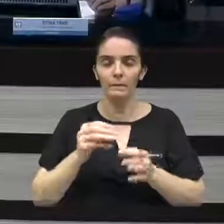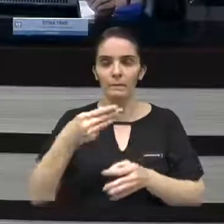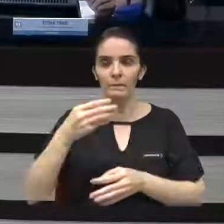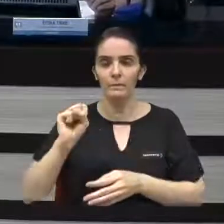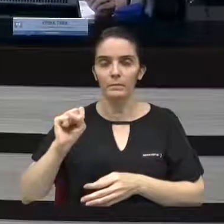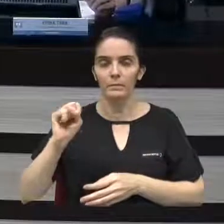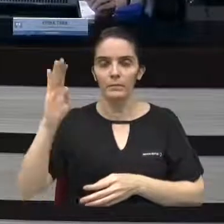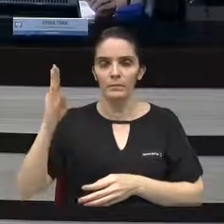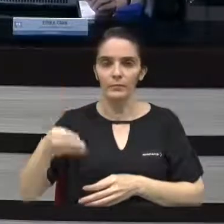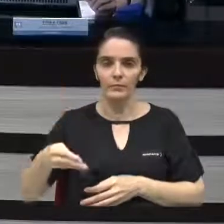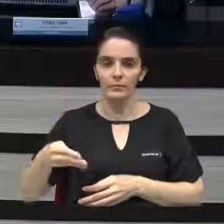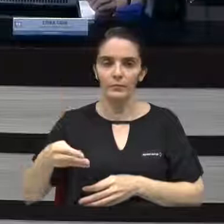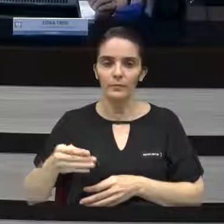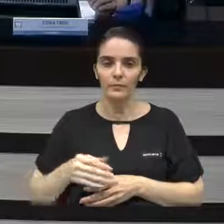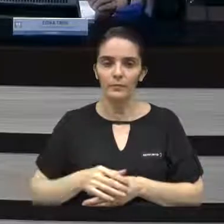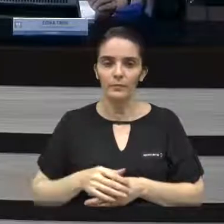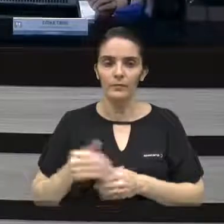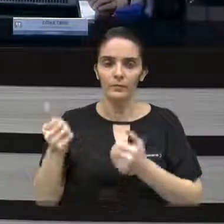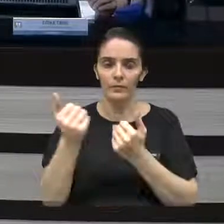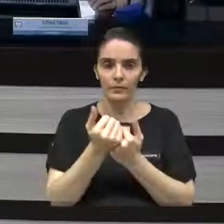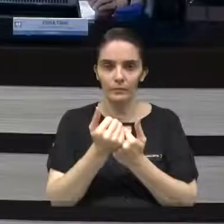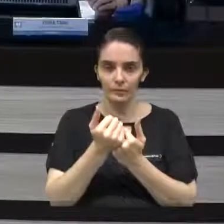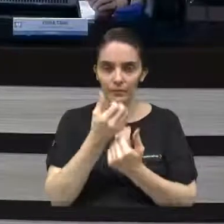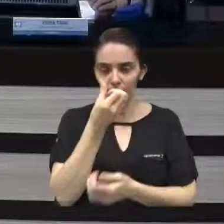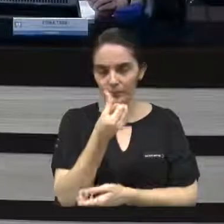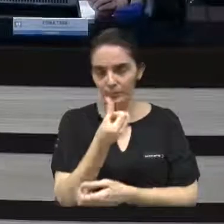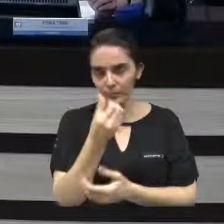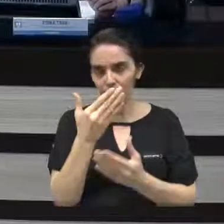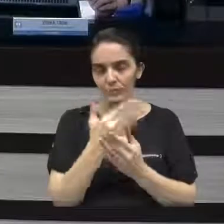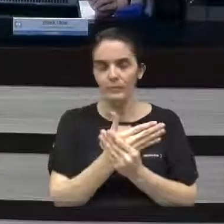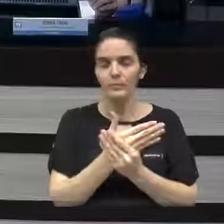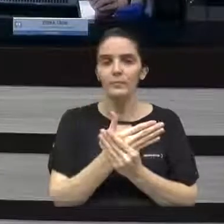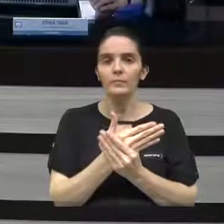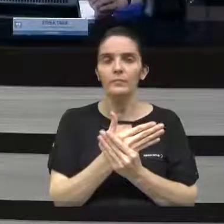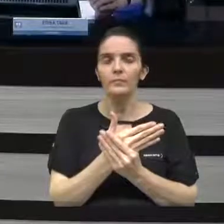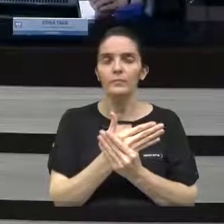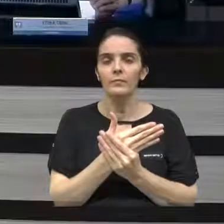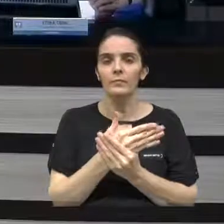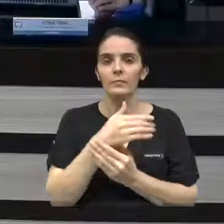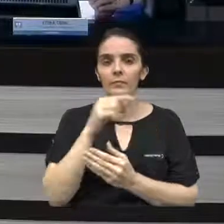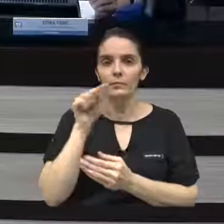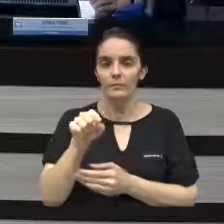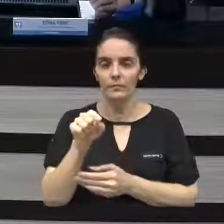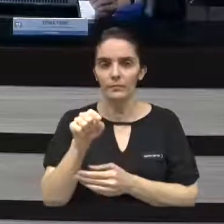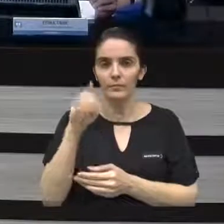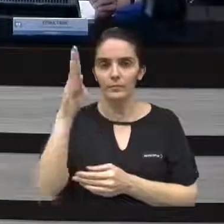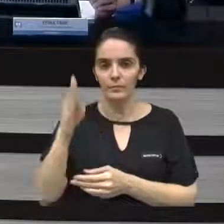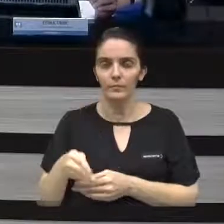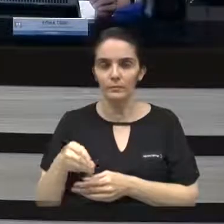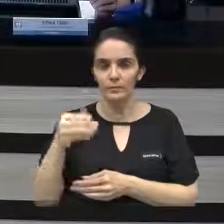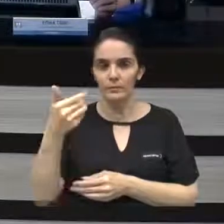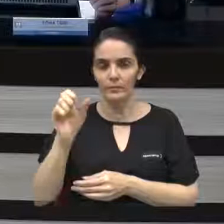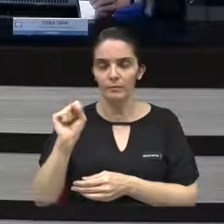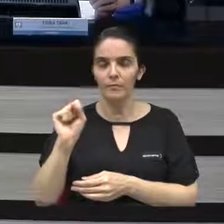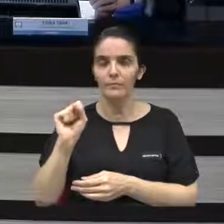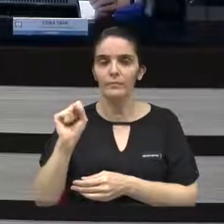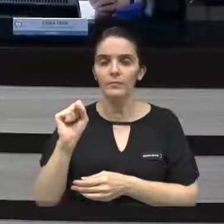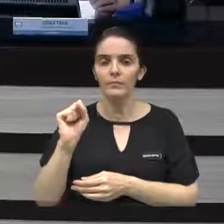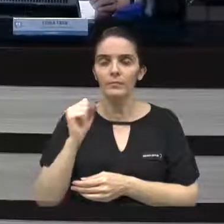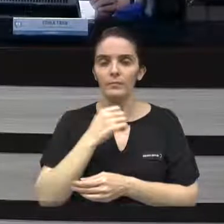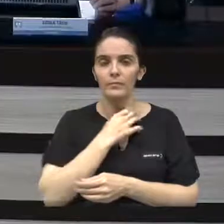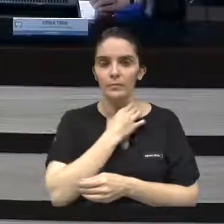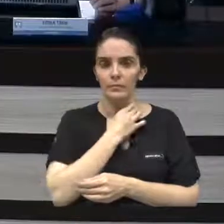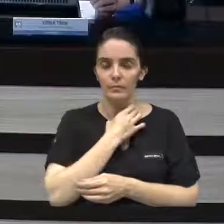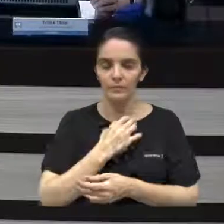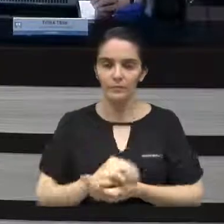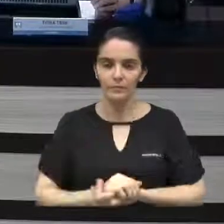38, barra, projeto não, substitutivo número 6, protocolado sobre o número 1000, barra 2018.